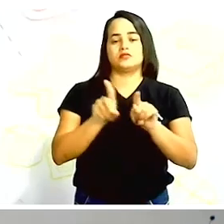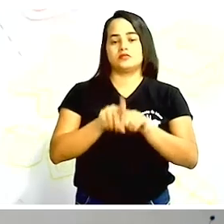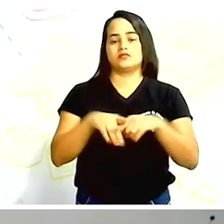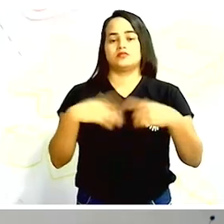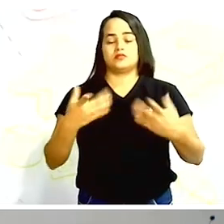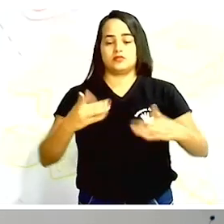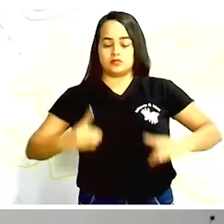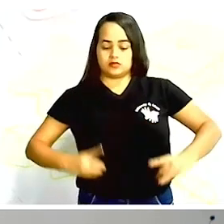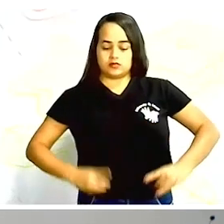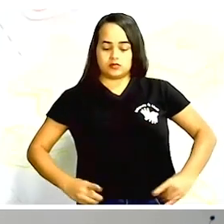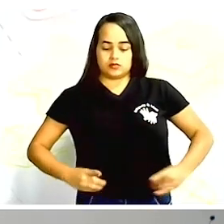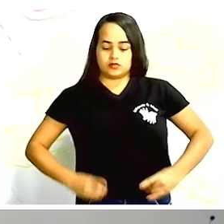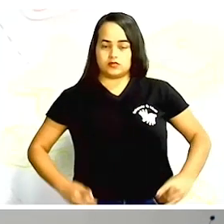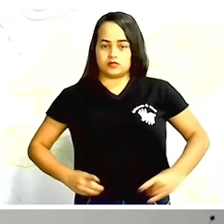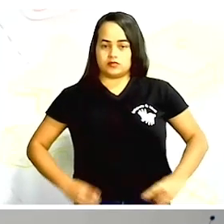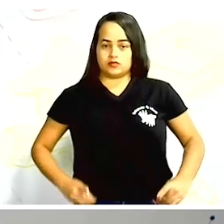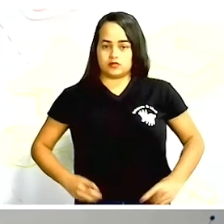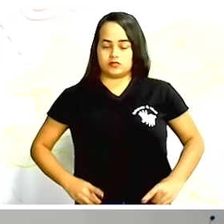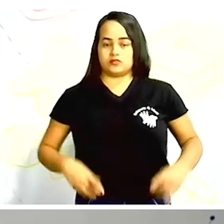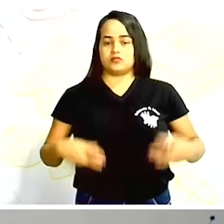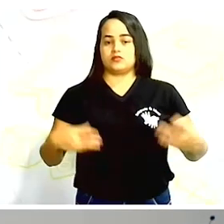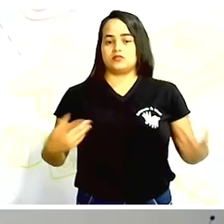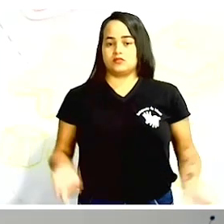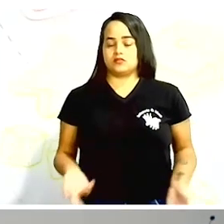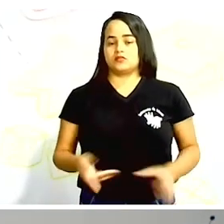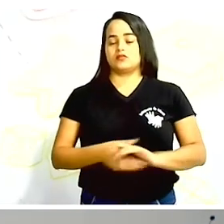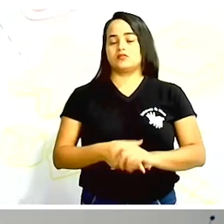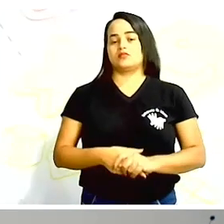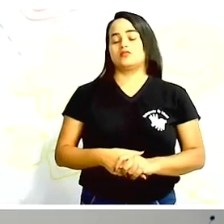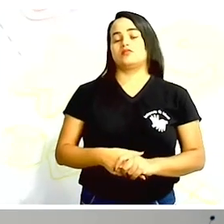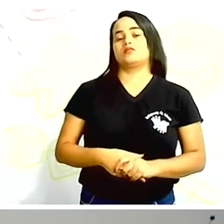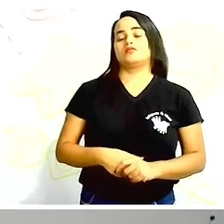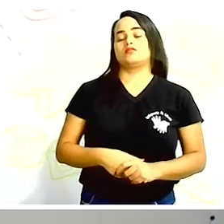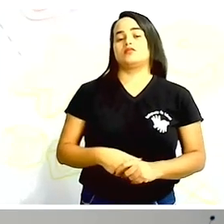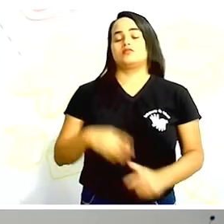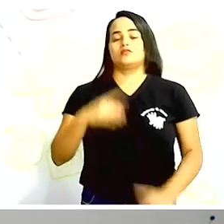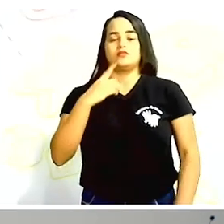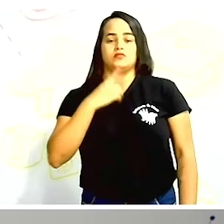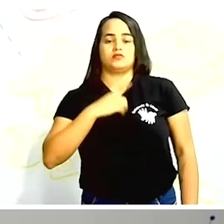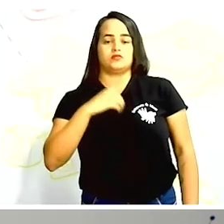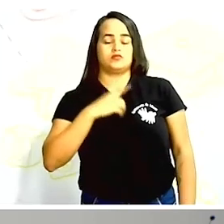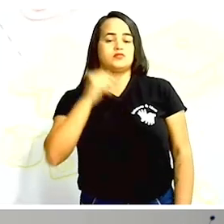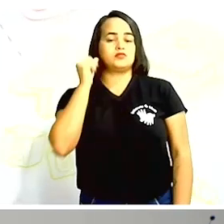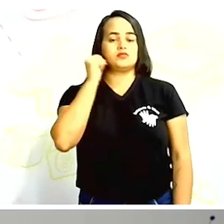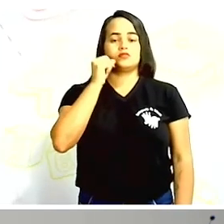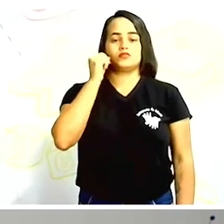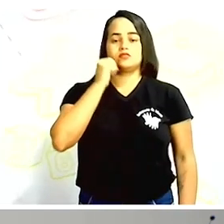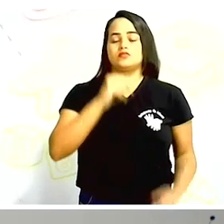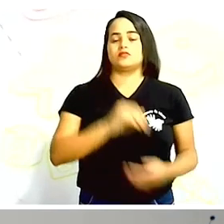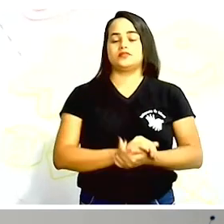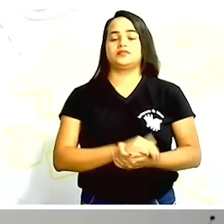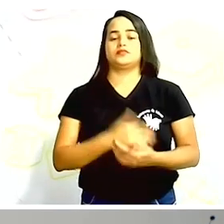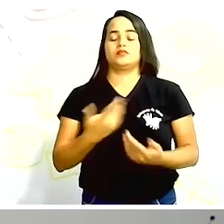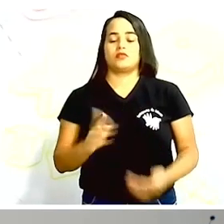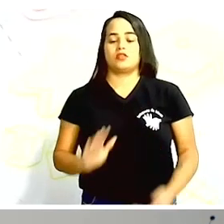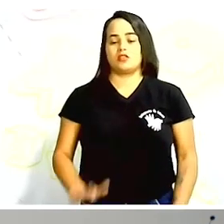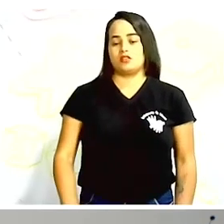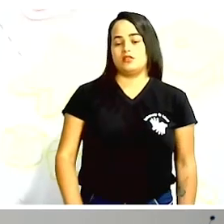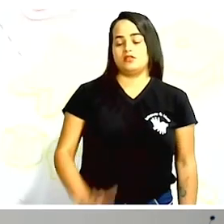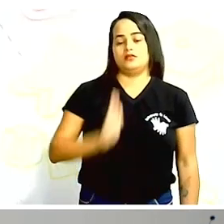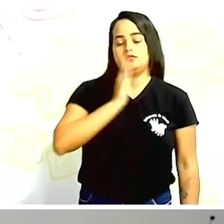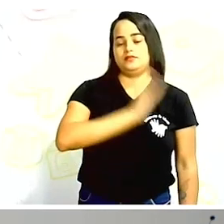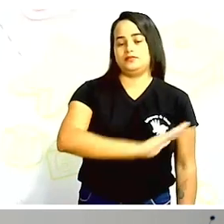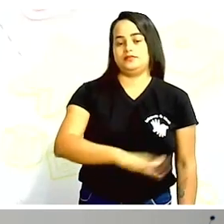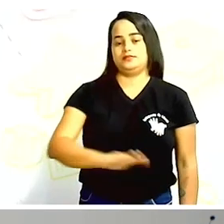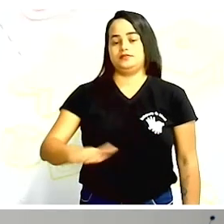nos testículos, já a progesterona e o estrógeno acontecem nos ovários. Durante a infância, esses